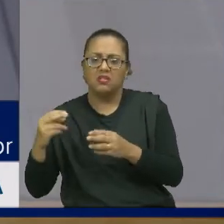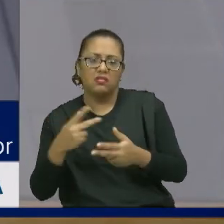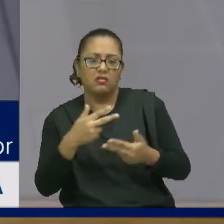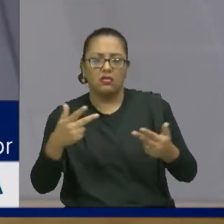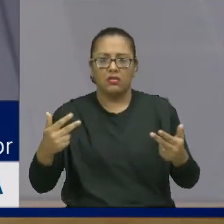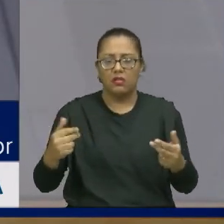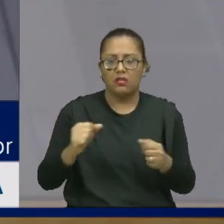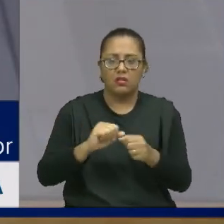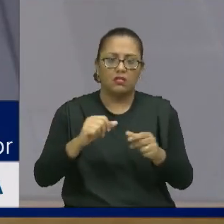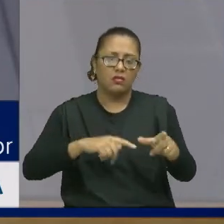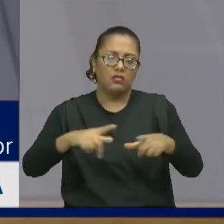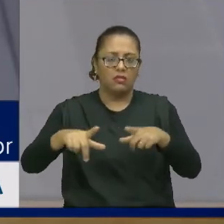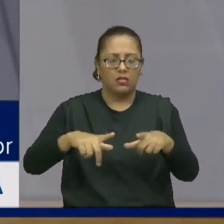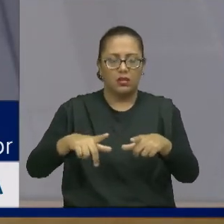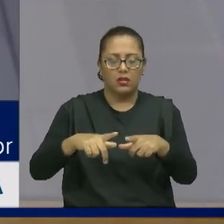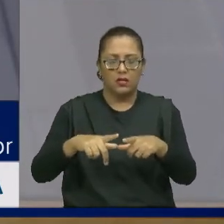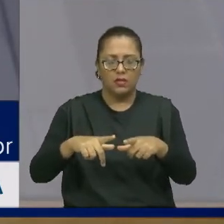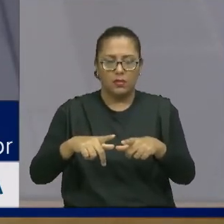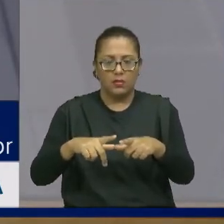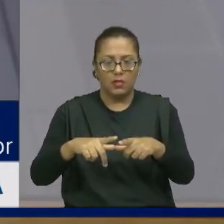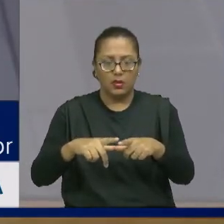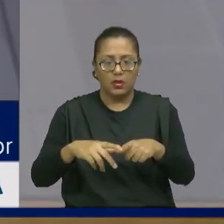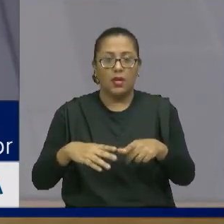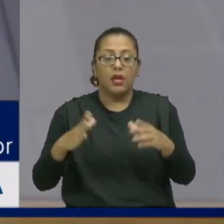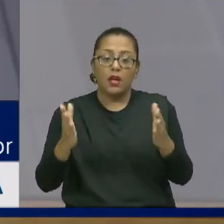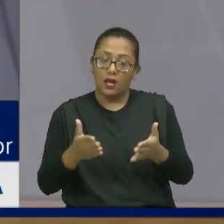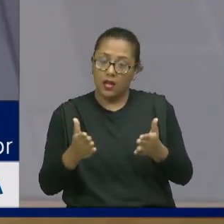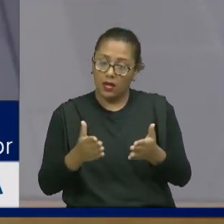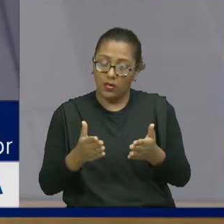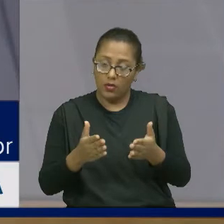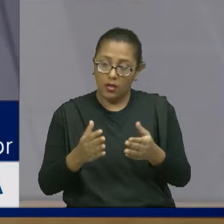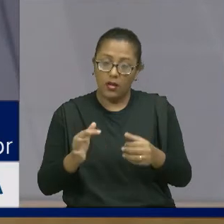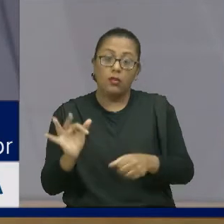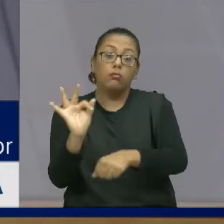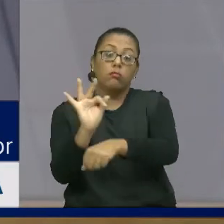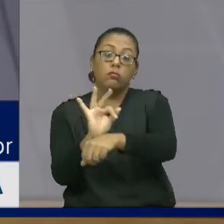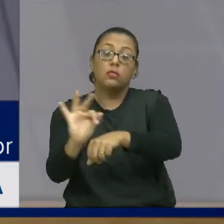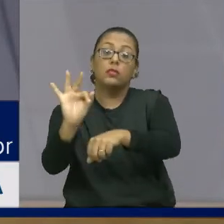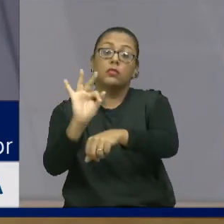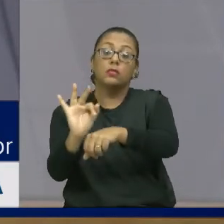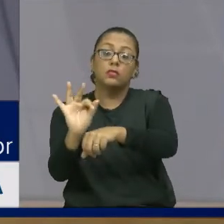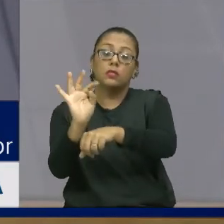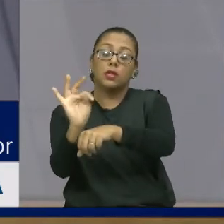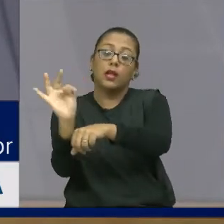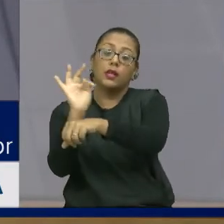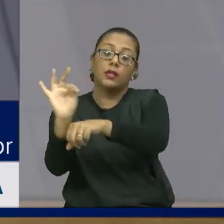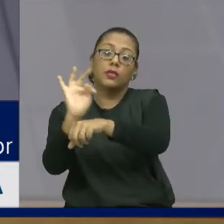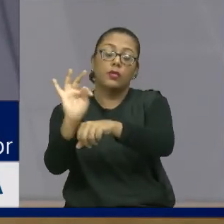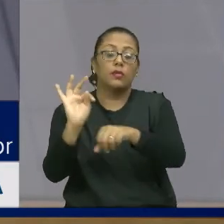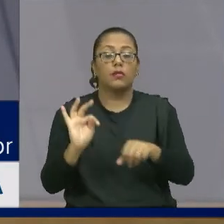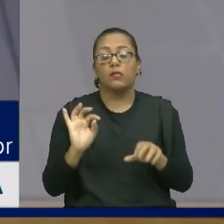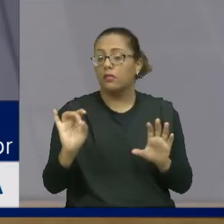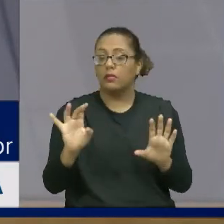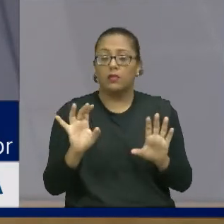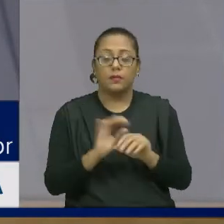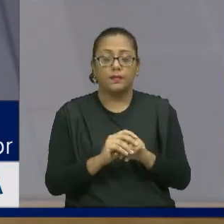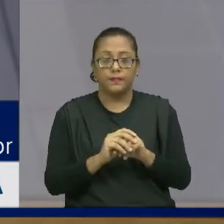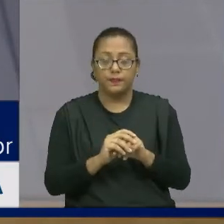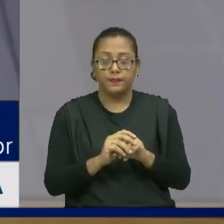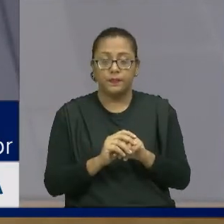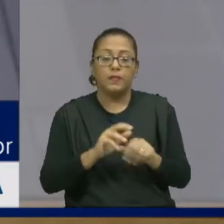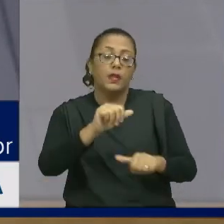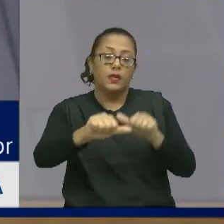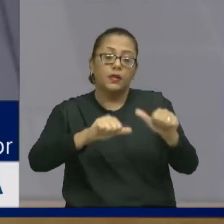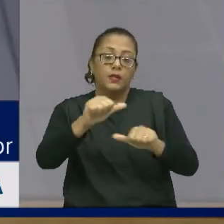atividades. Trata-se de uma questão puramente técnica. Primeiro, mudar a